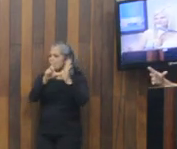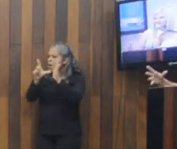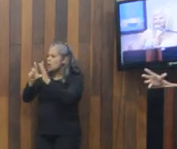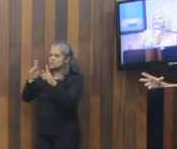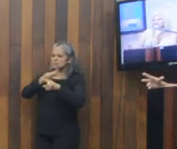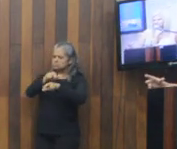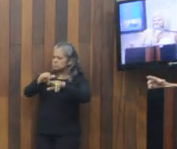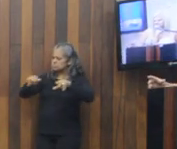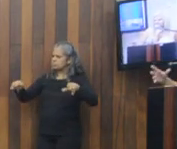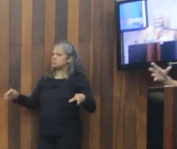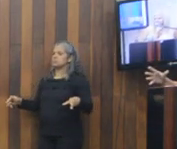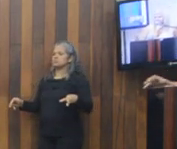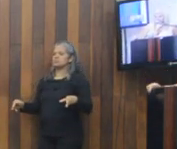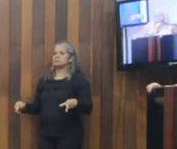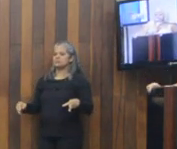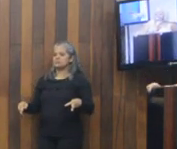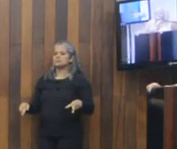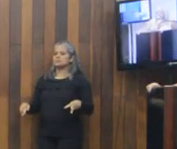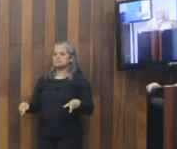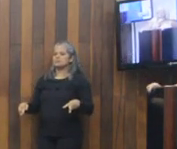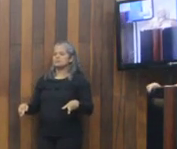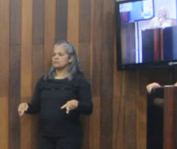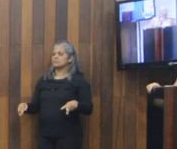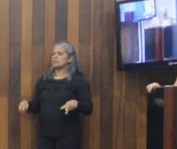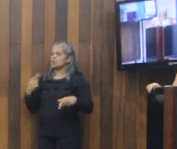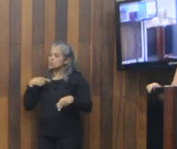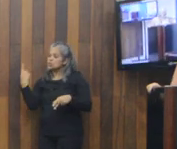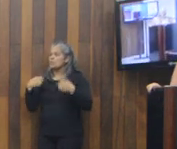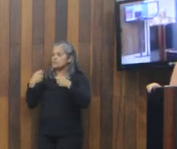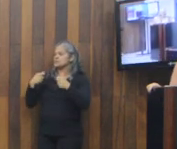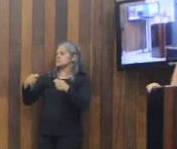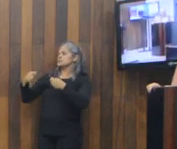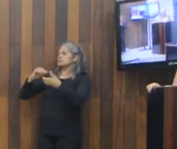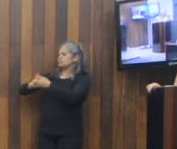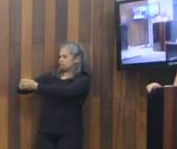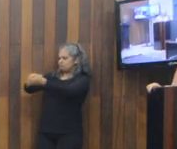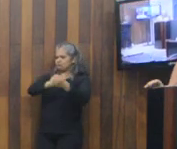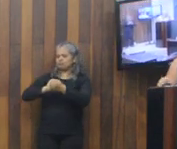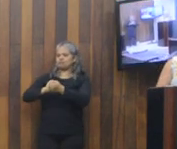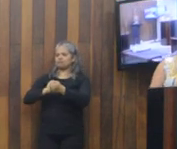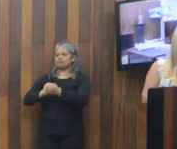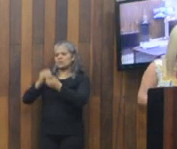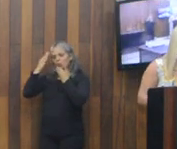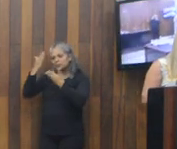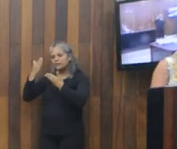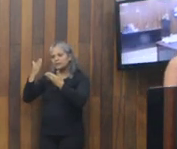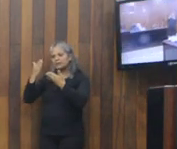encarecidamente. Deem as mãos à CIA, porque nós precisamos de vocês. Fiquem todos com Deus. Muito obrigada.